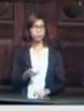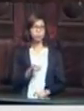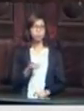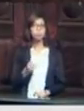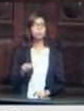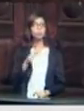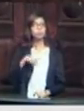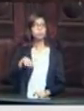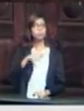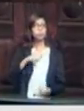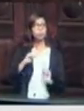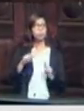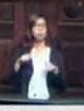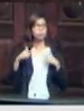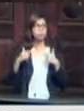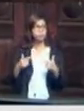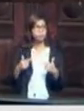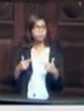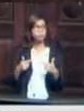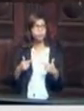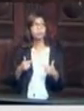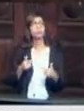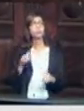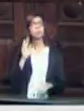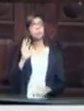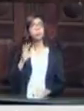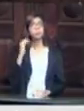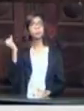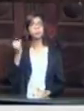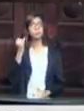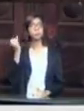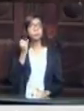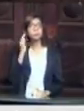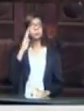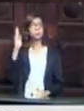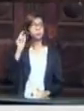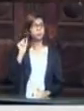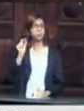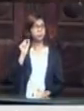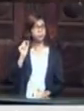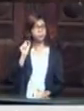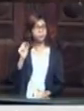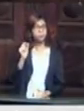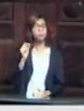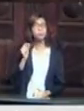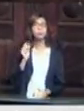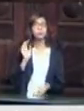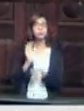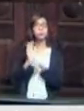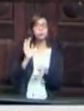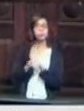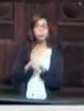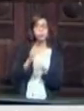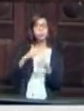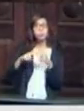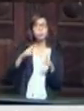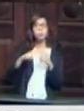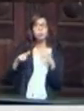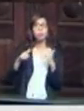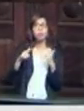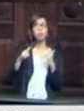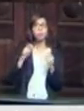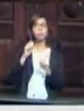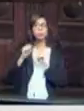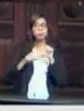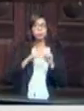trabalho pela frente, hercúleo, mas acima de tudo, de contribuição efetiva para a saída da crise. Porque na medida que